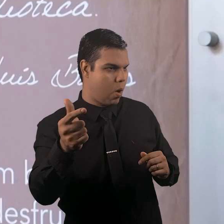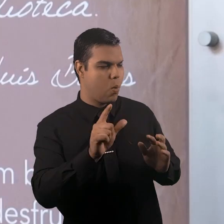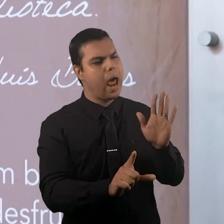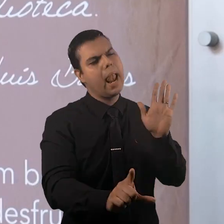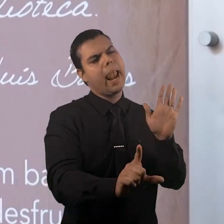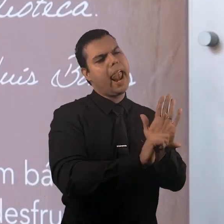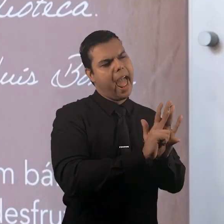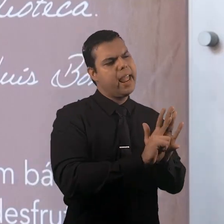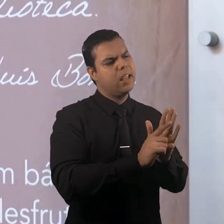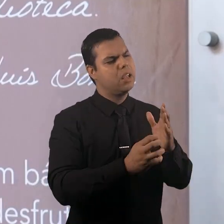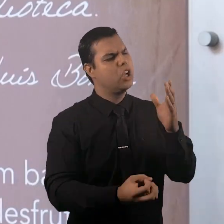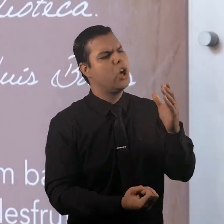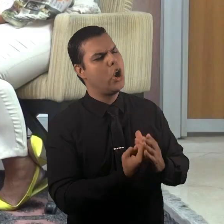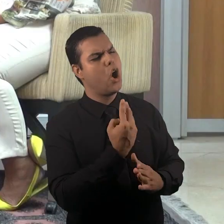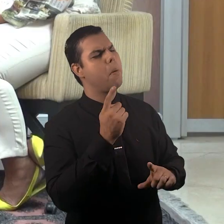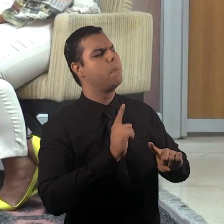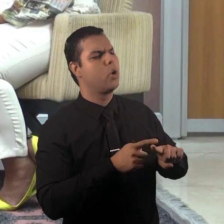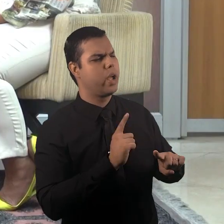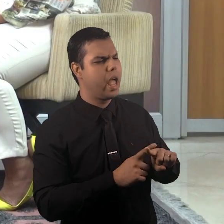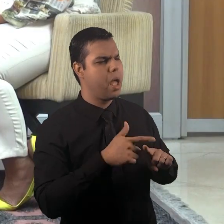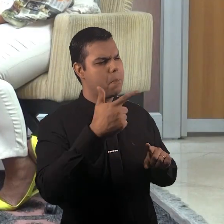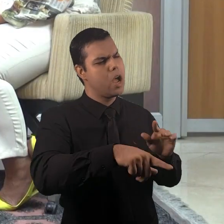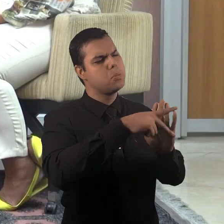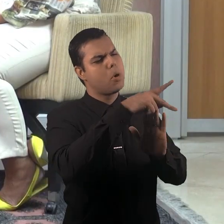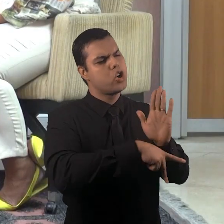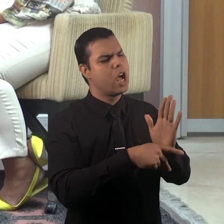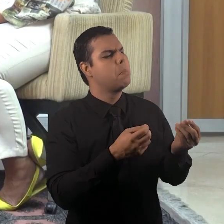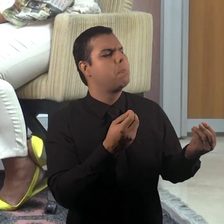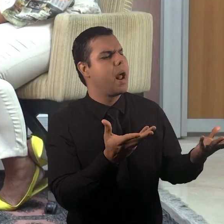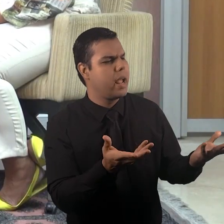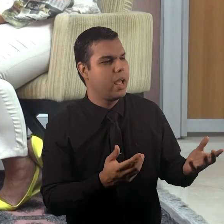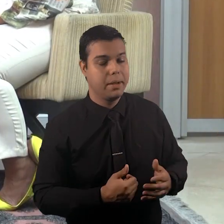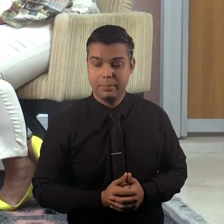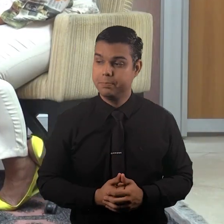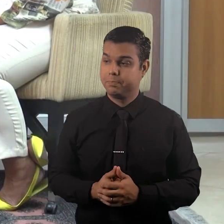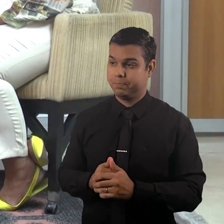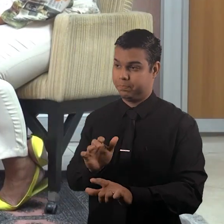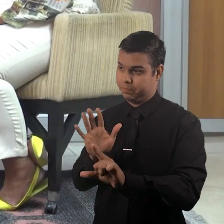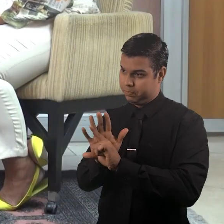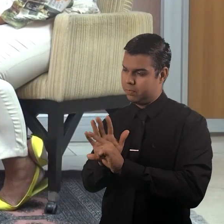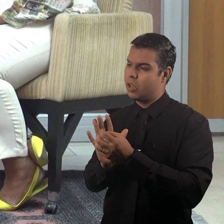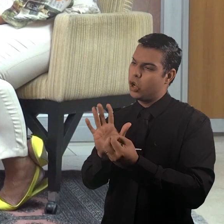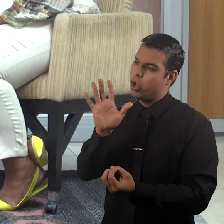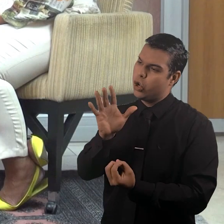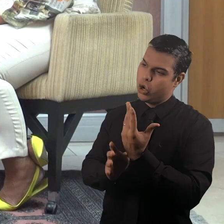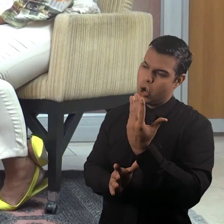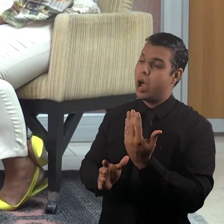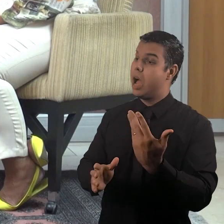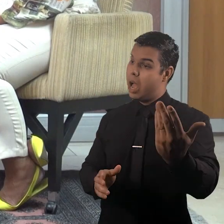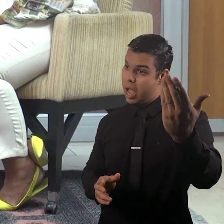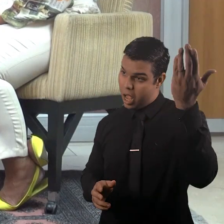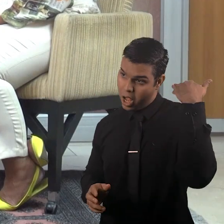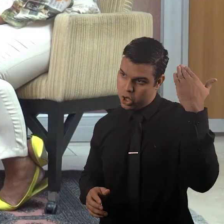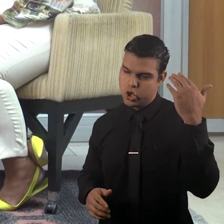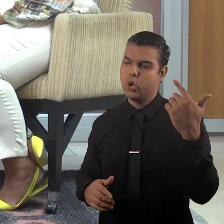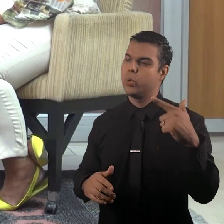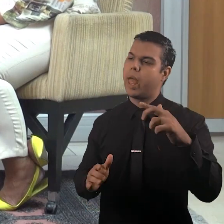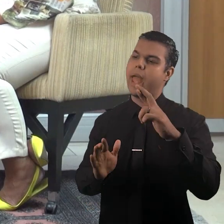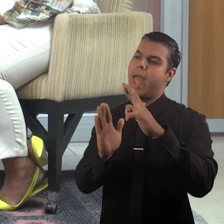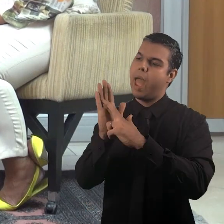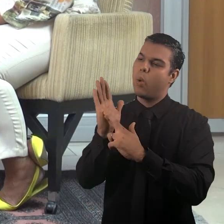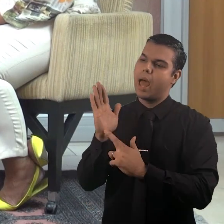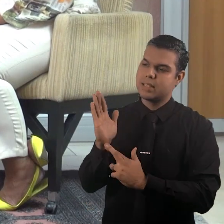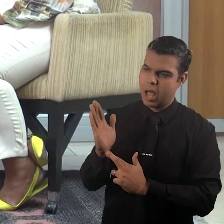lei surgiu e qual foi a questão desse projeto Força na Peruca? Essa lei surgiu porque simplesmente não existia